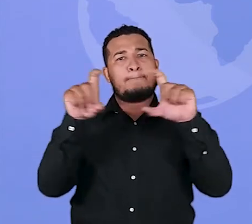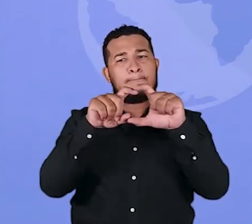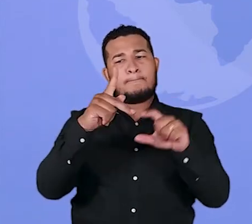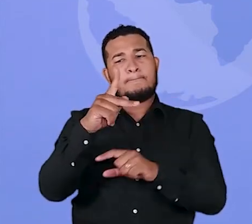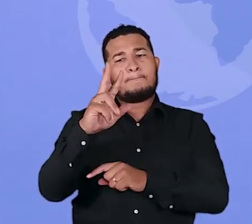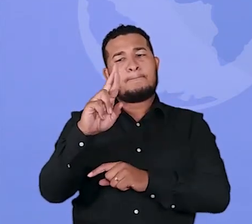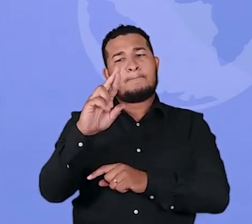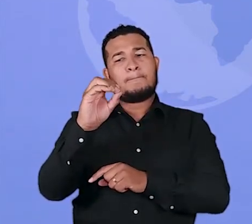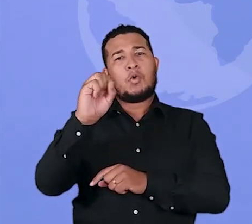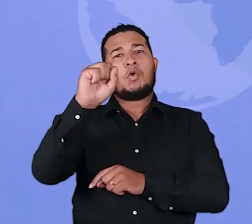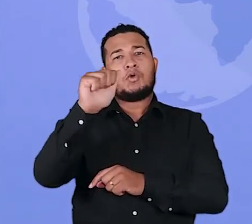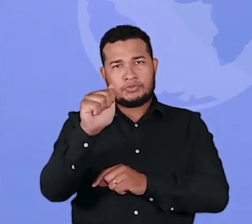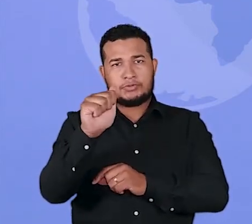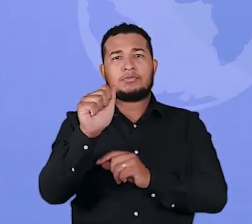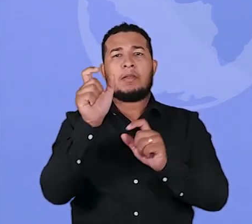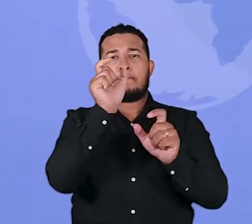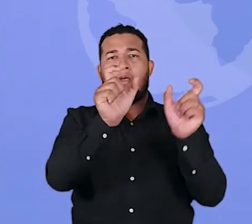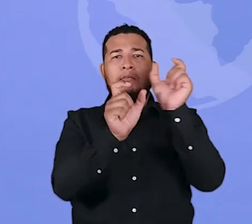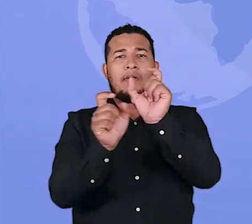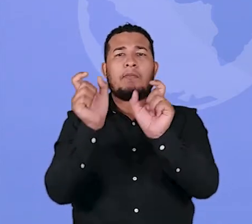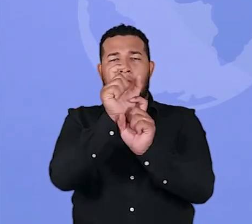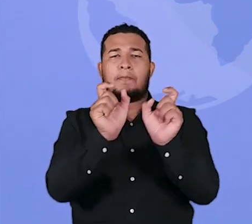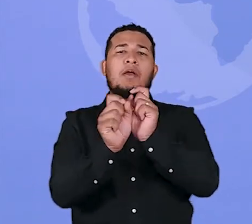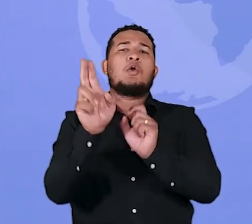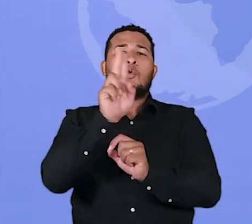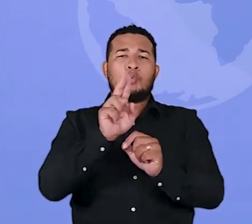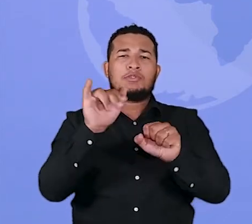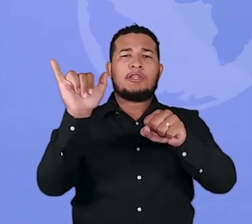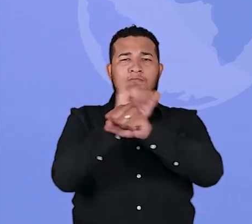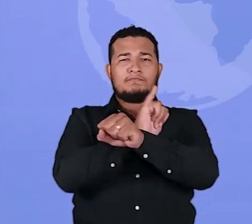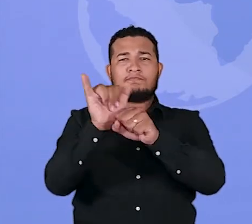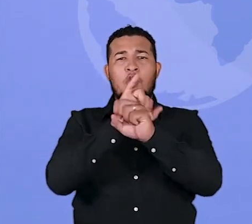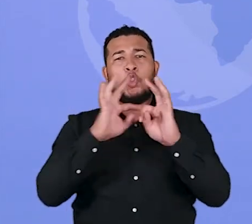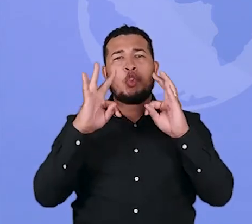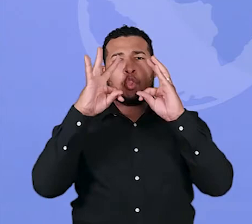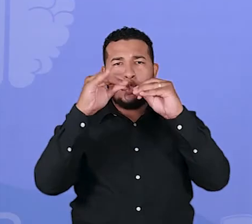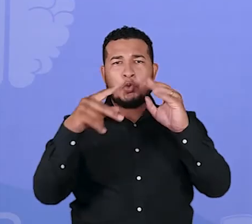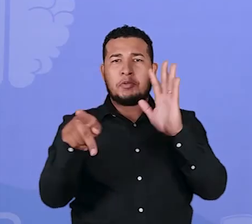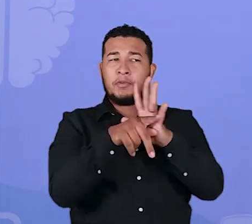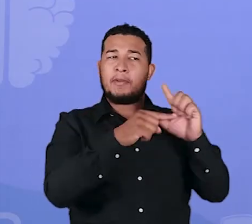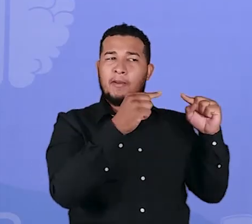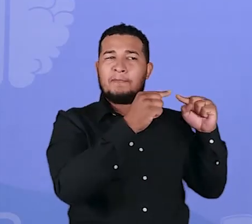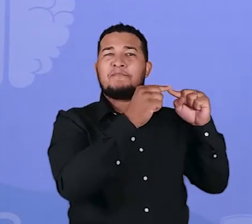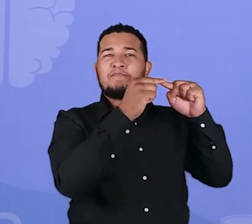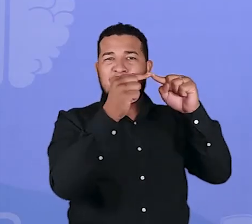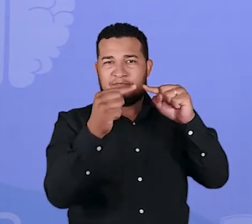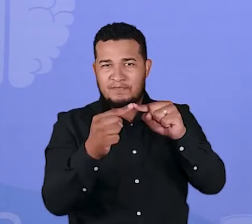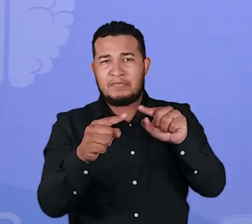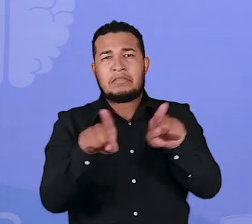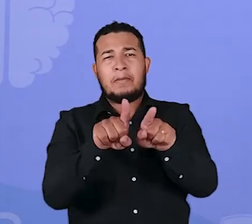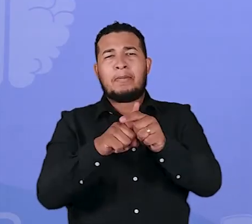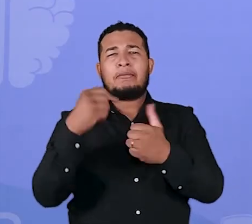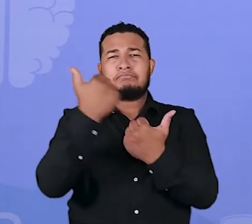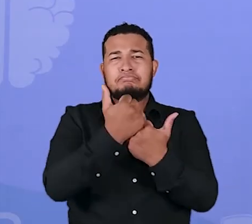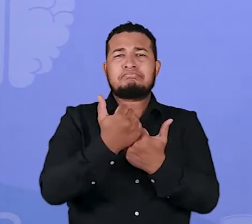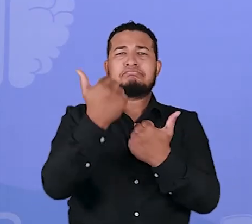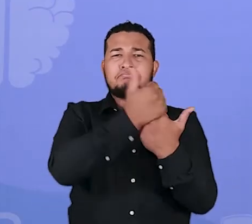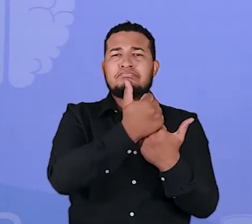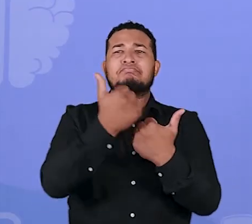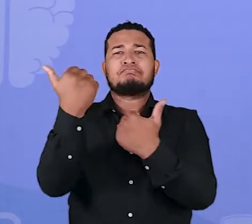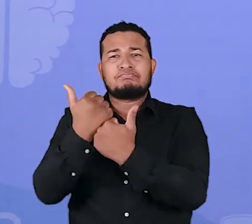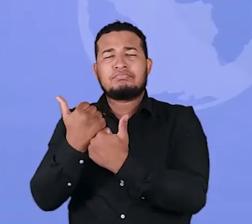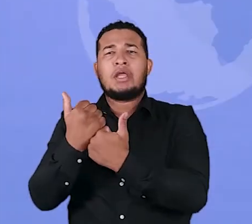né? Escrever em prosa, em questão de parágrafos, utilizando conjunções, utilizando pronomes, utilizando